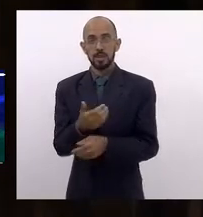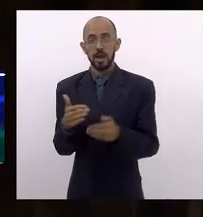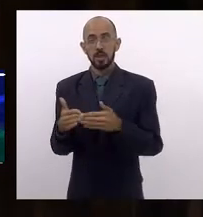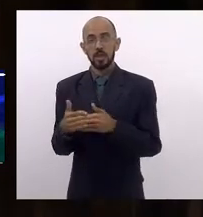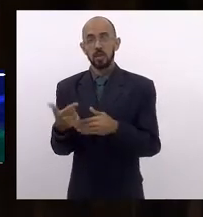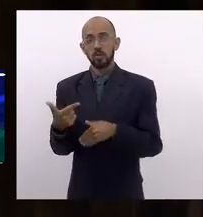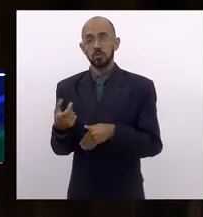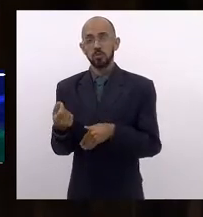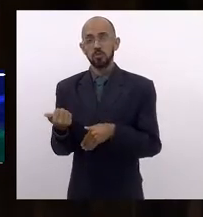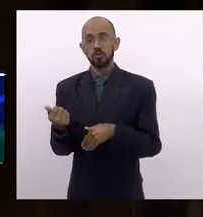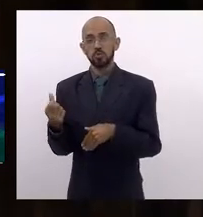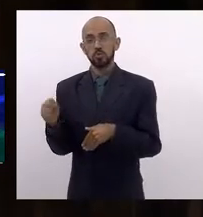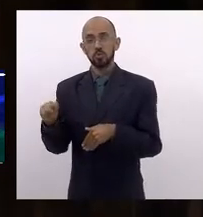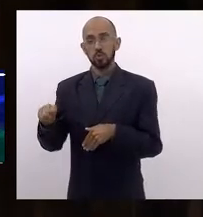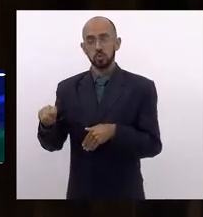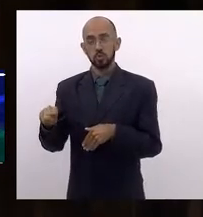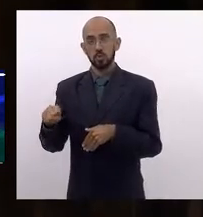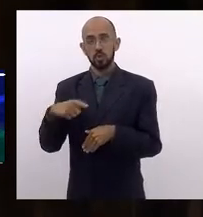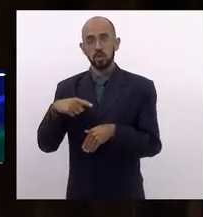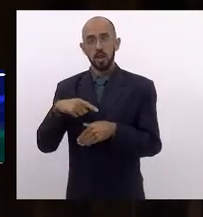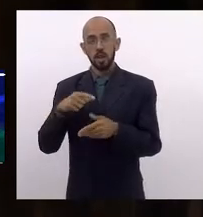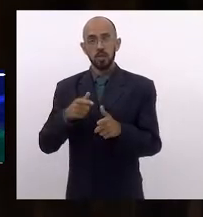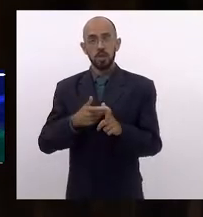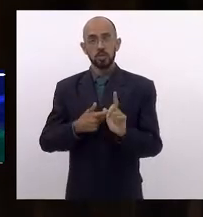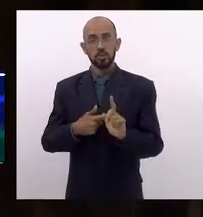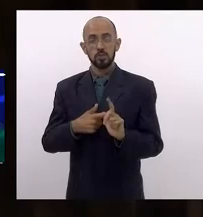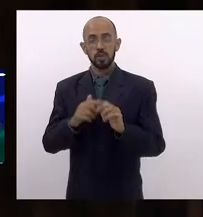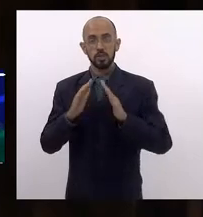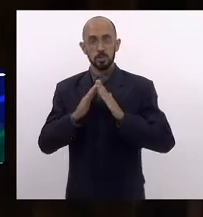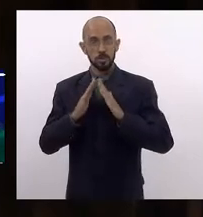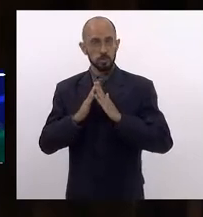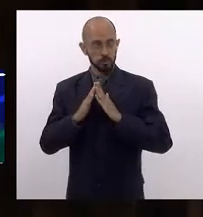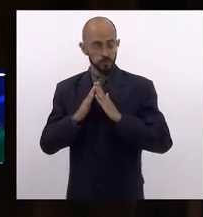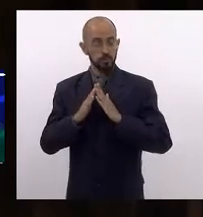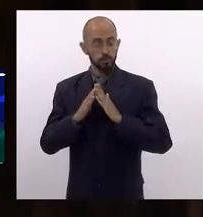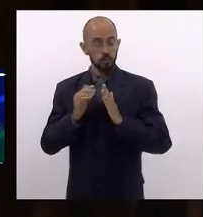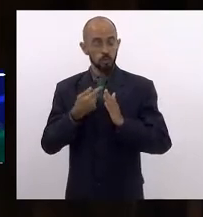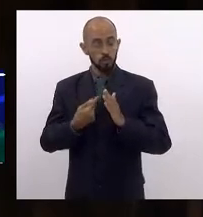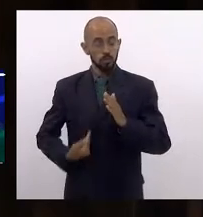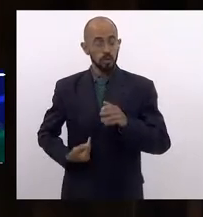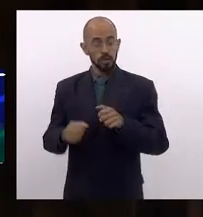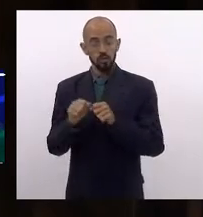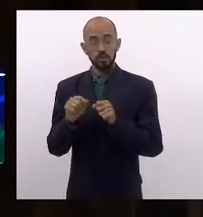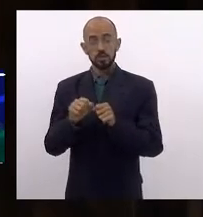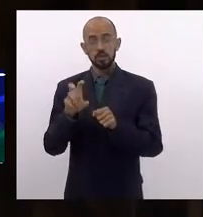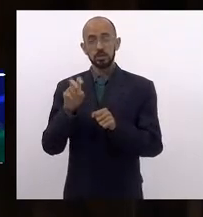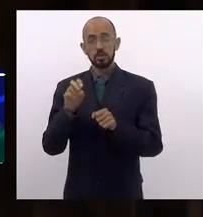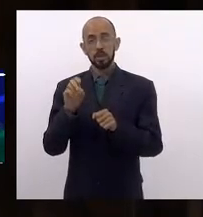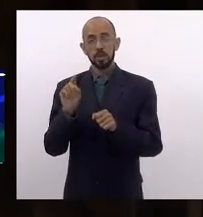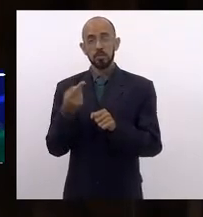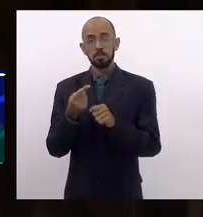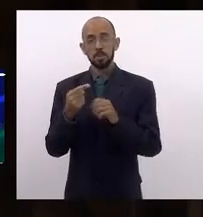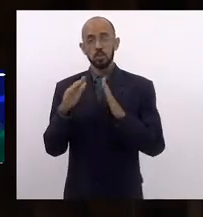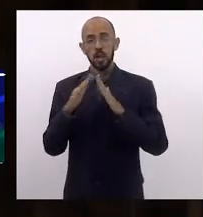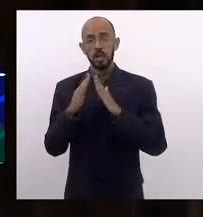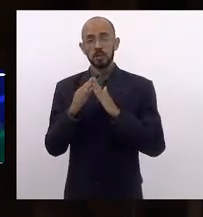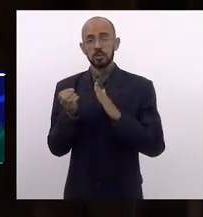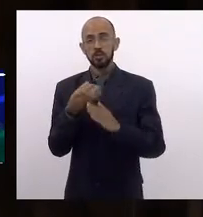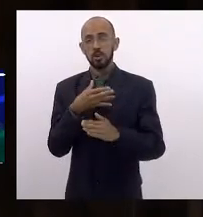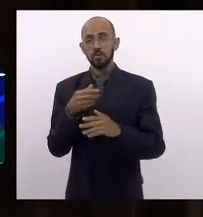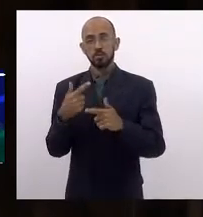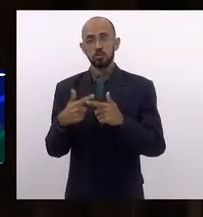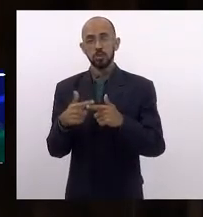até um deve ser habitação o governo agora tá fazendo 50 mil novas casas por quê Porque não tinha projeto